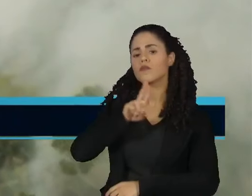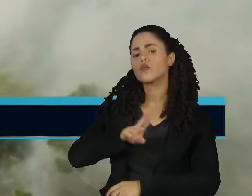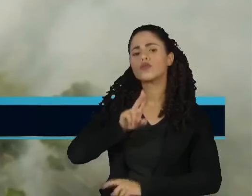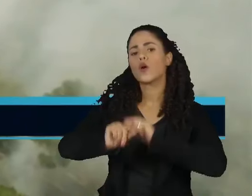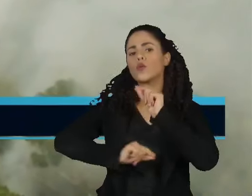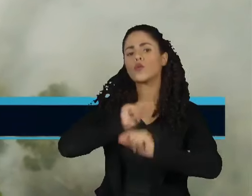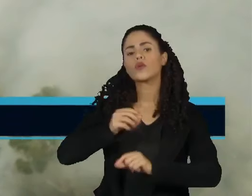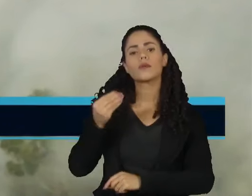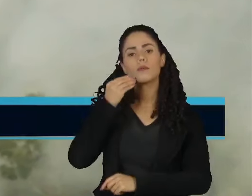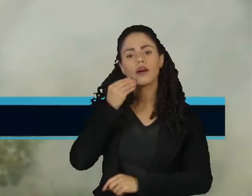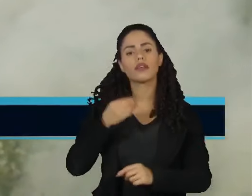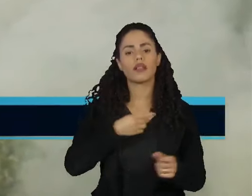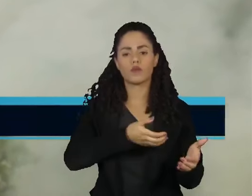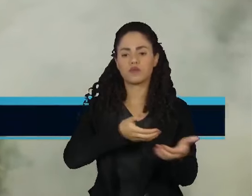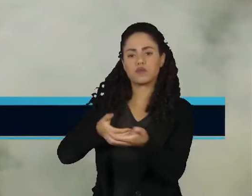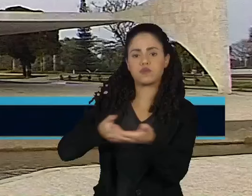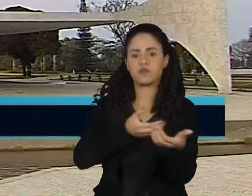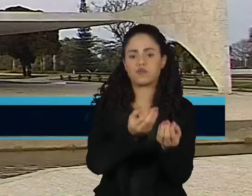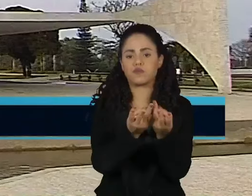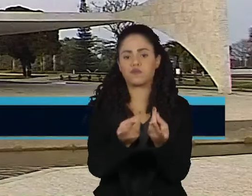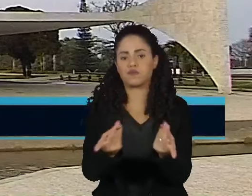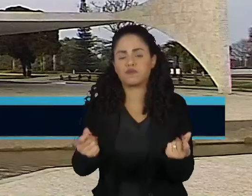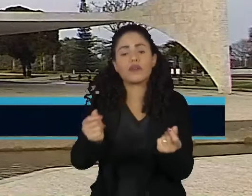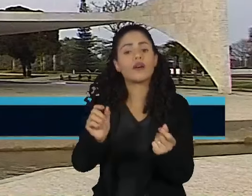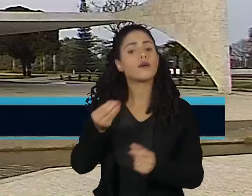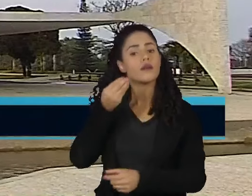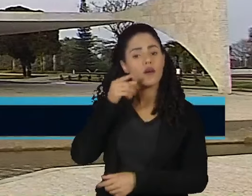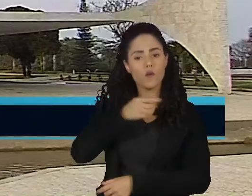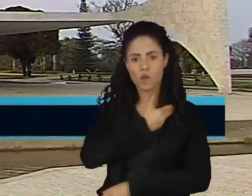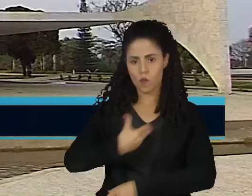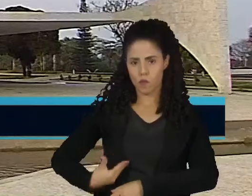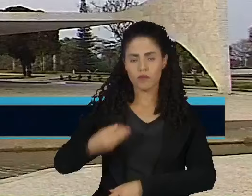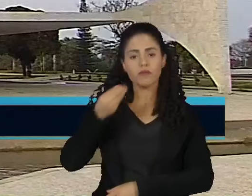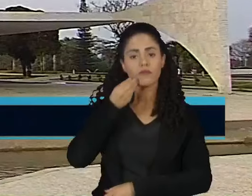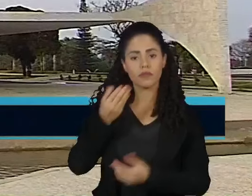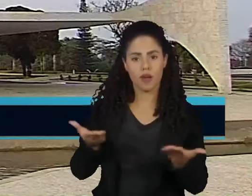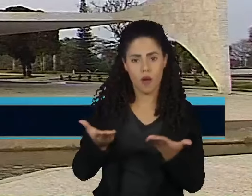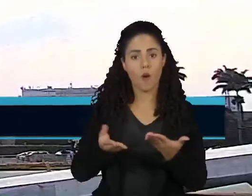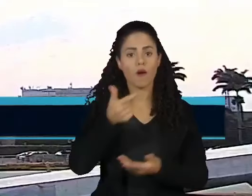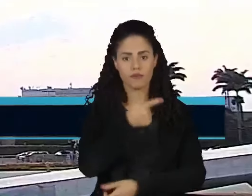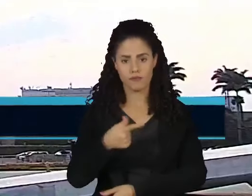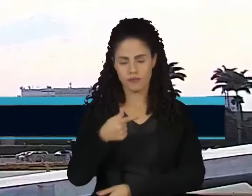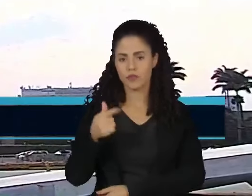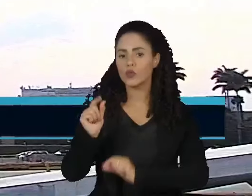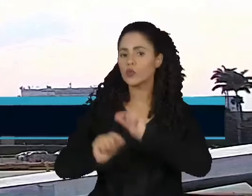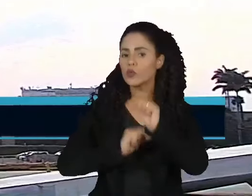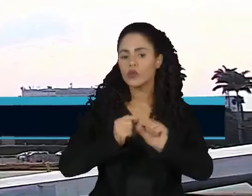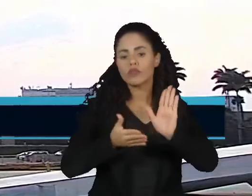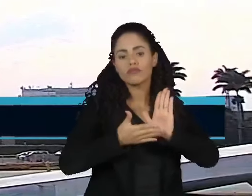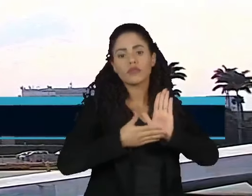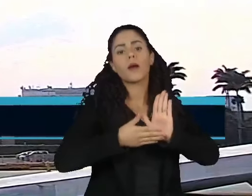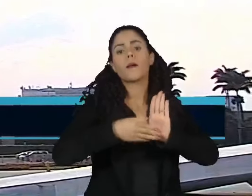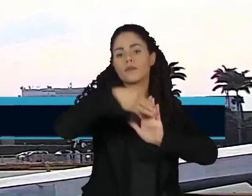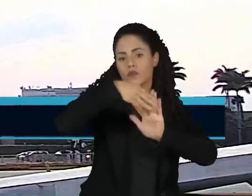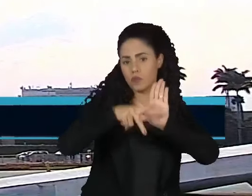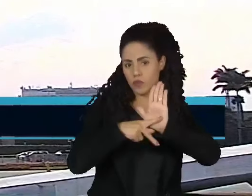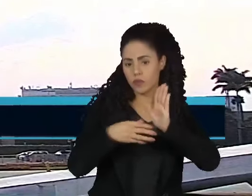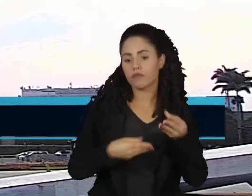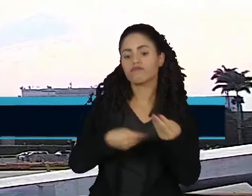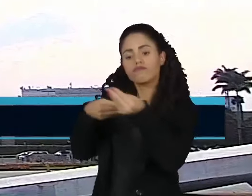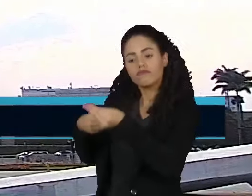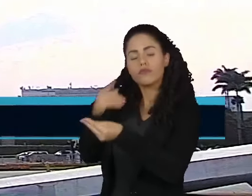para ampliar o enfrentamento aos incêndios. O governo deve enviar ainda nesta semana uma medida provisória ao Congresso